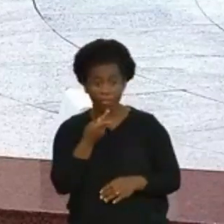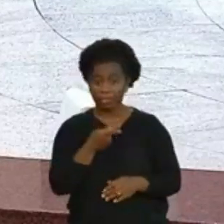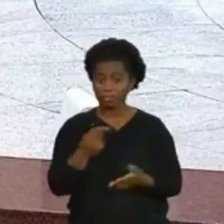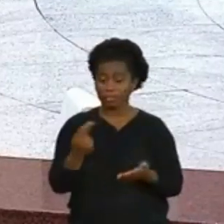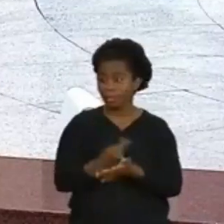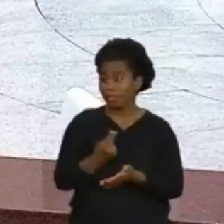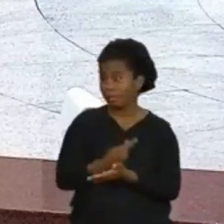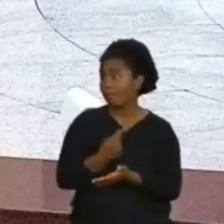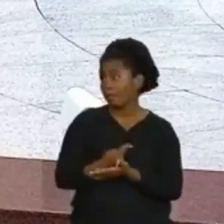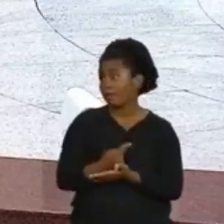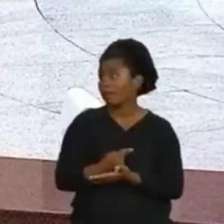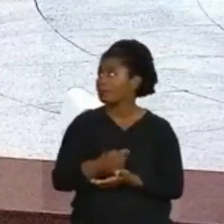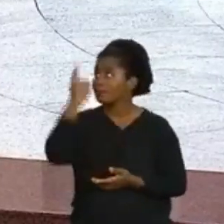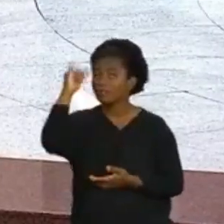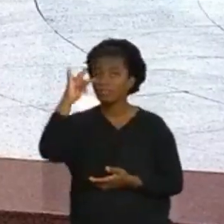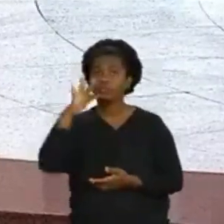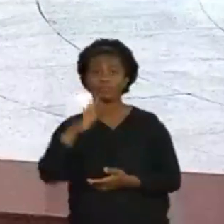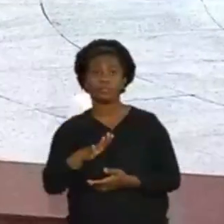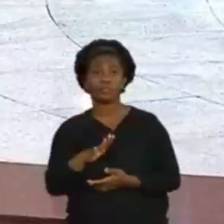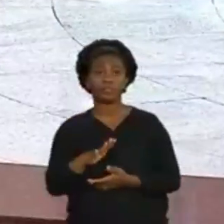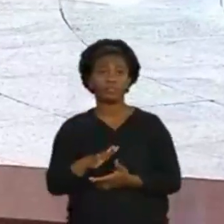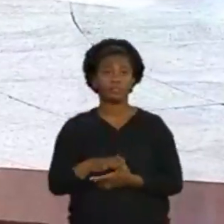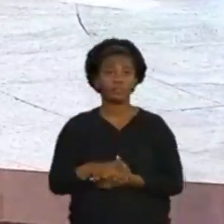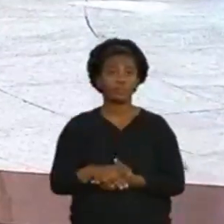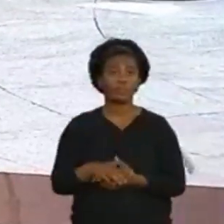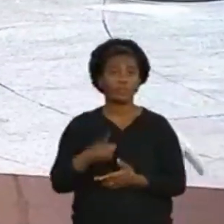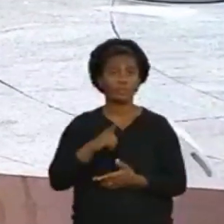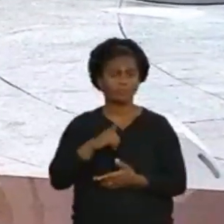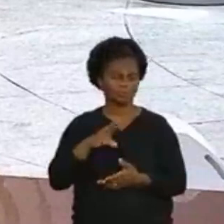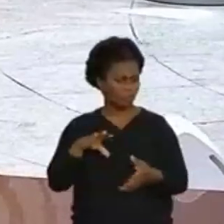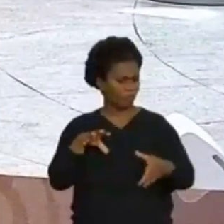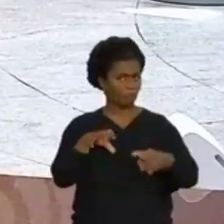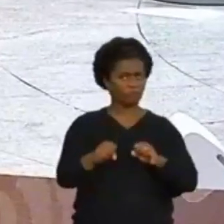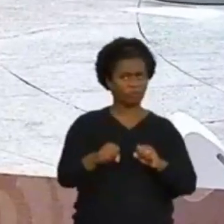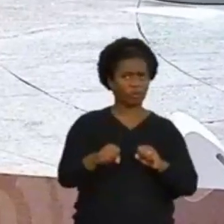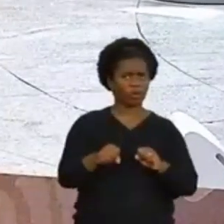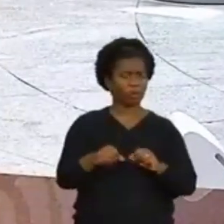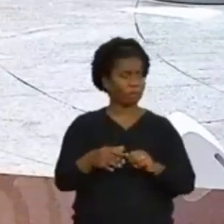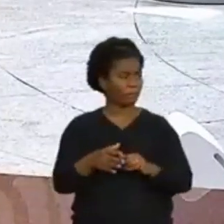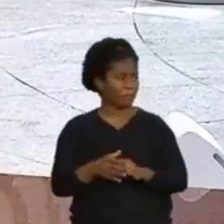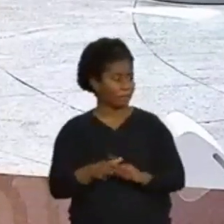Tem gente cheia de diploma, vai entrar em casa, tem que pedir licença. E a vida, ó.